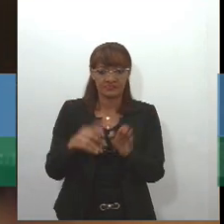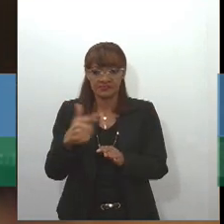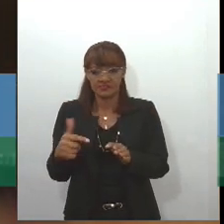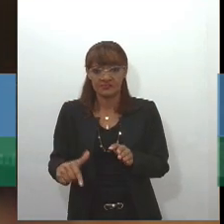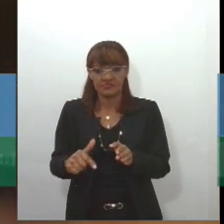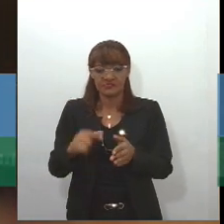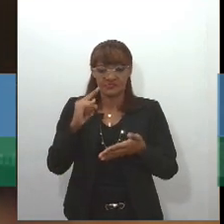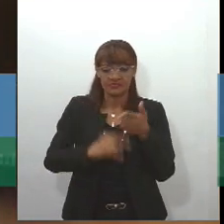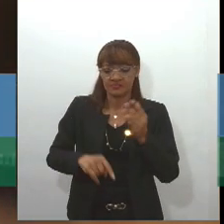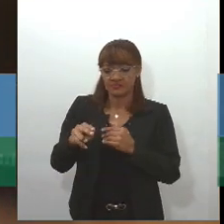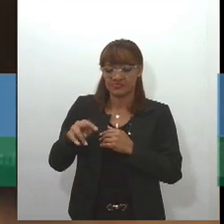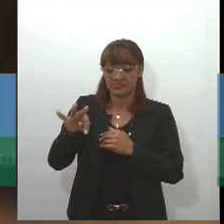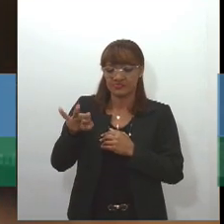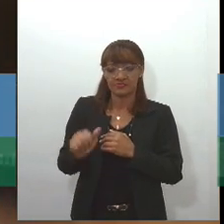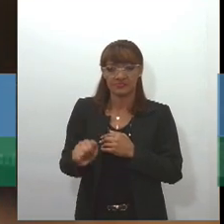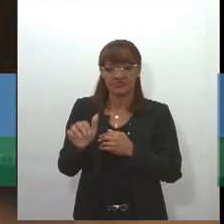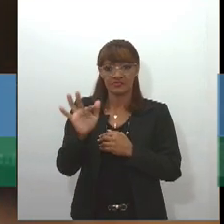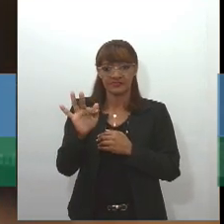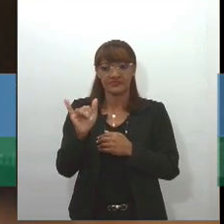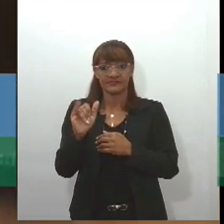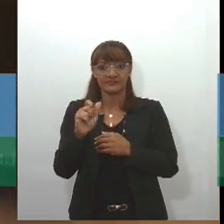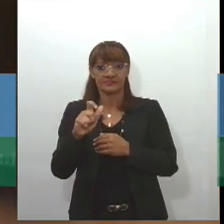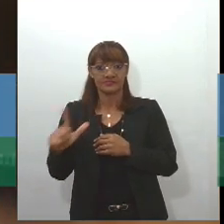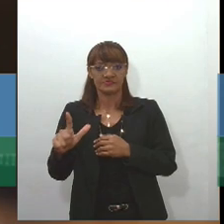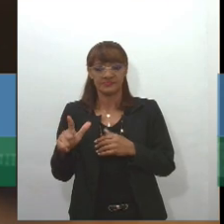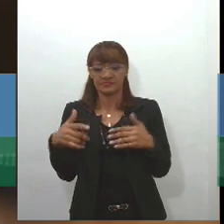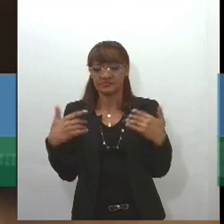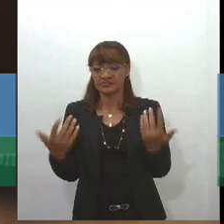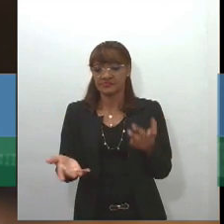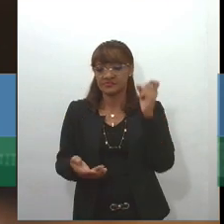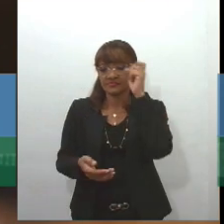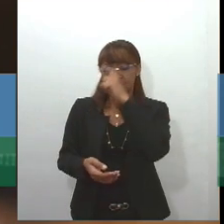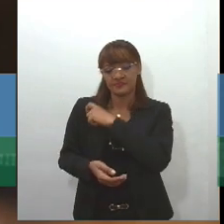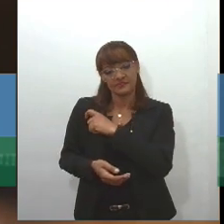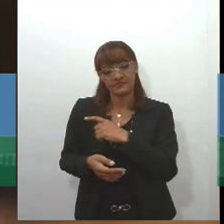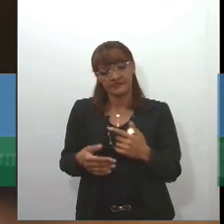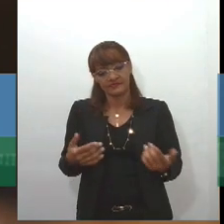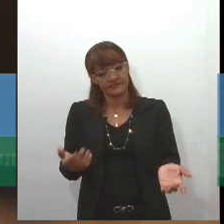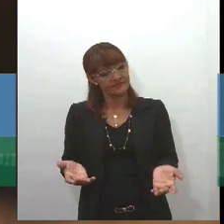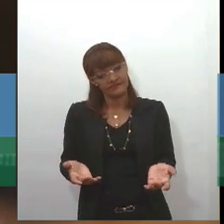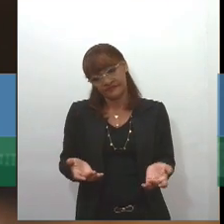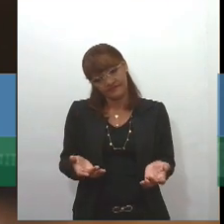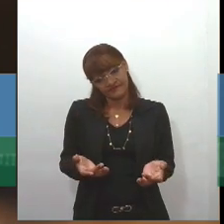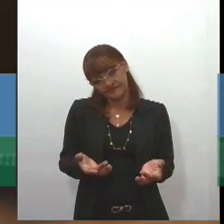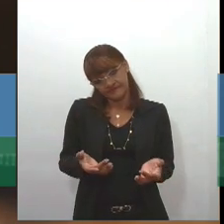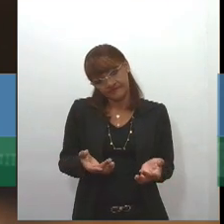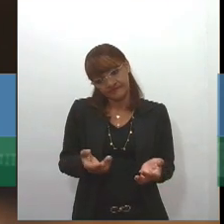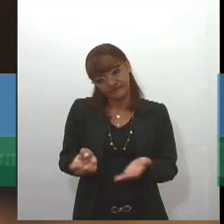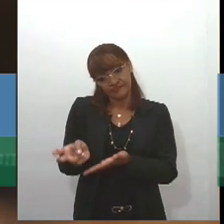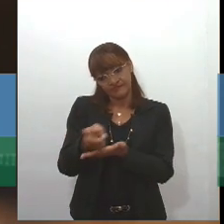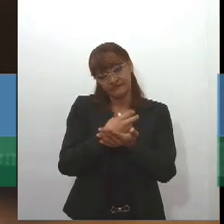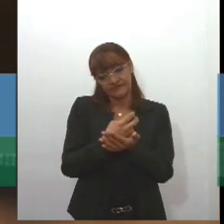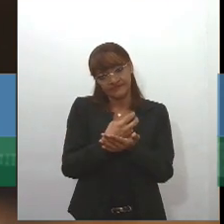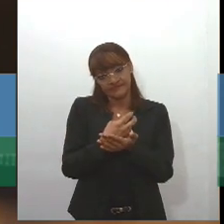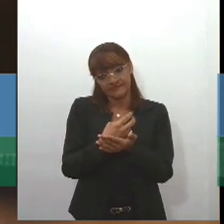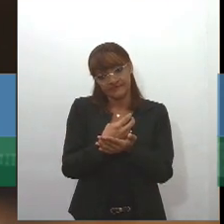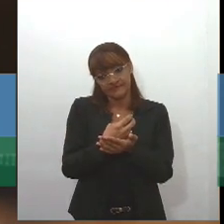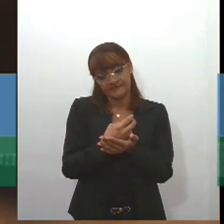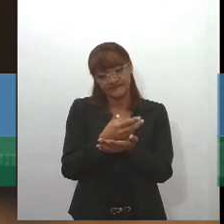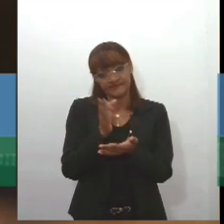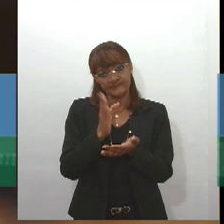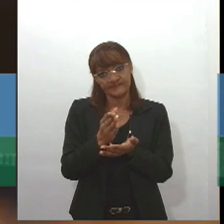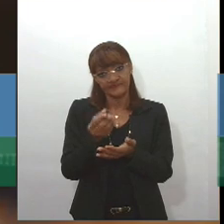difícil Além Do quê o tributo sobre consumo não é tributo para fazer justiça